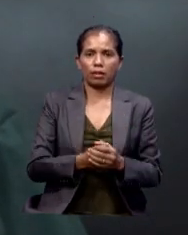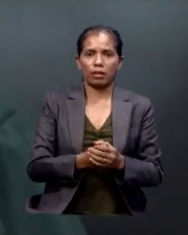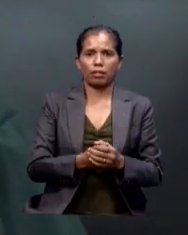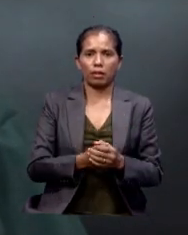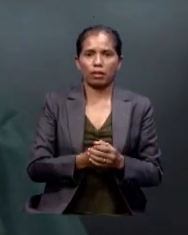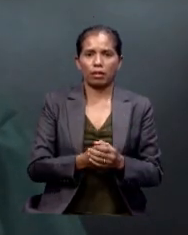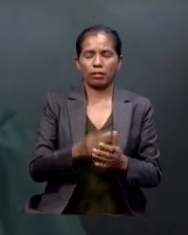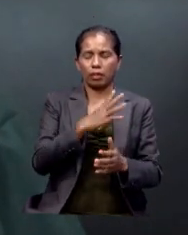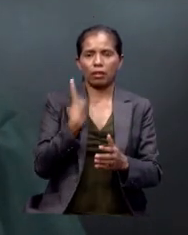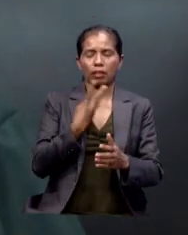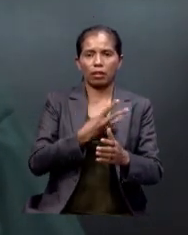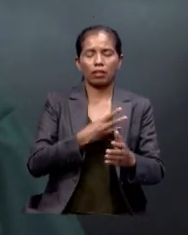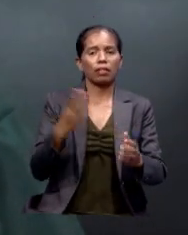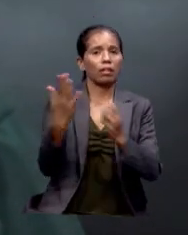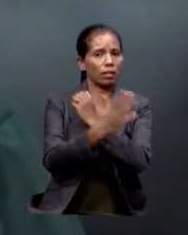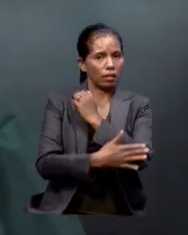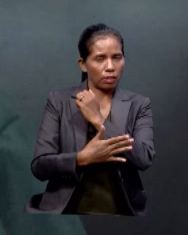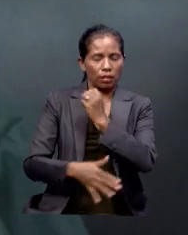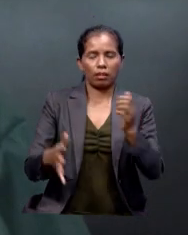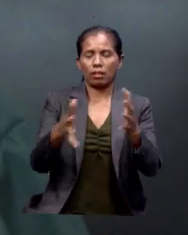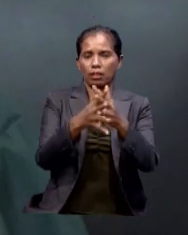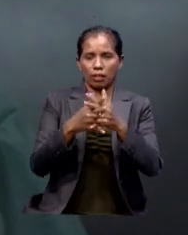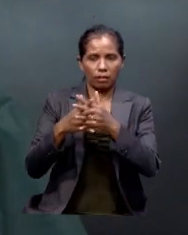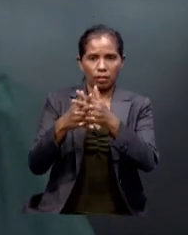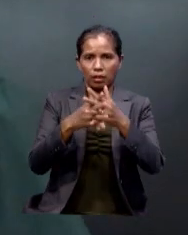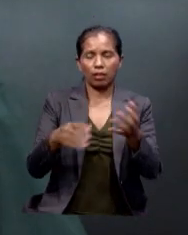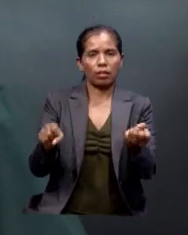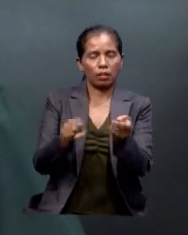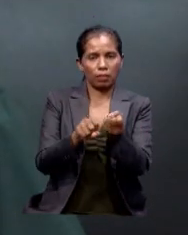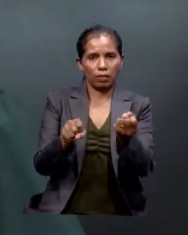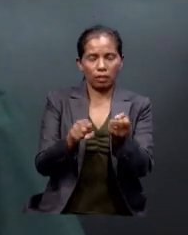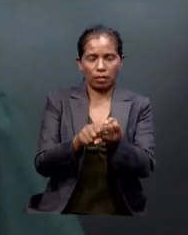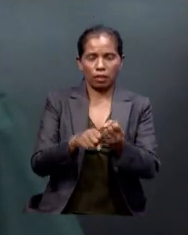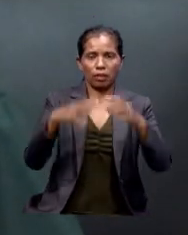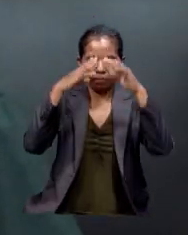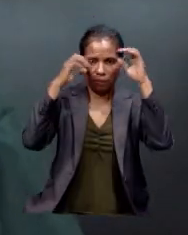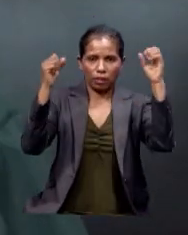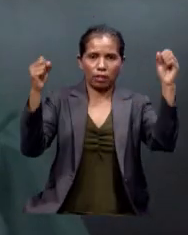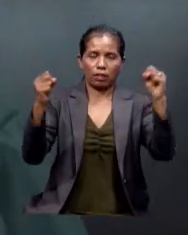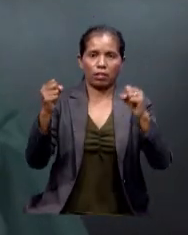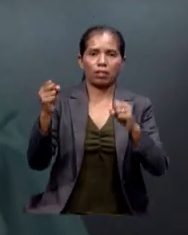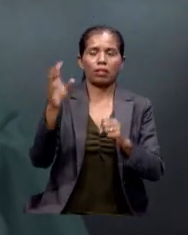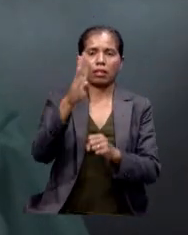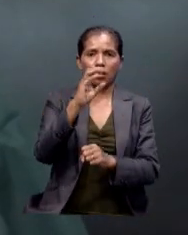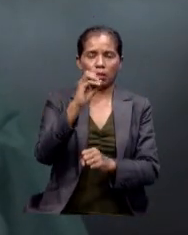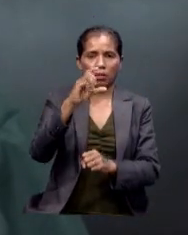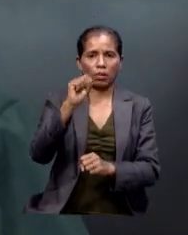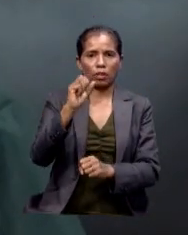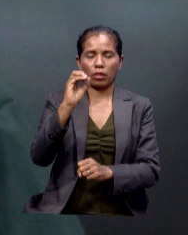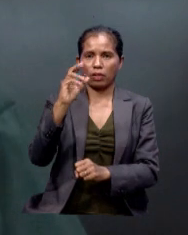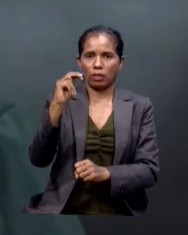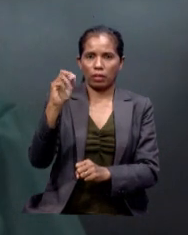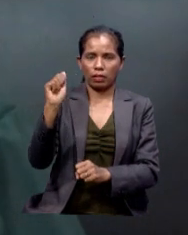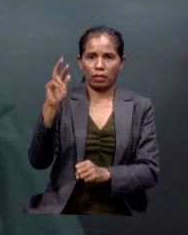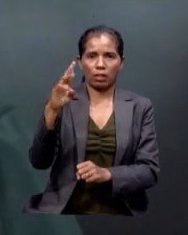Washington, nos Estados Unidos da América, pelos apoiantes do ex-presidente Bolsonaro e que,